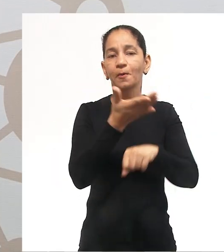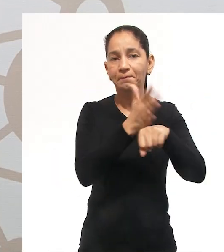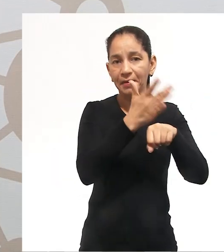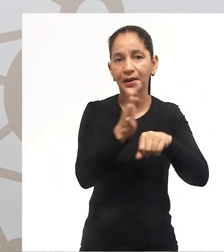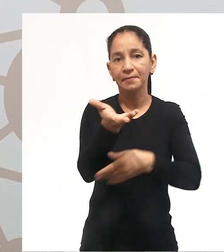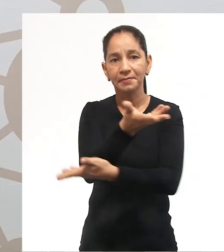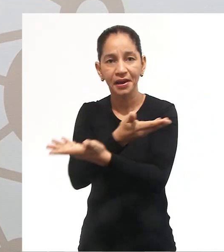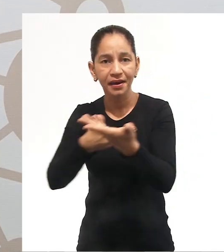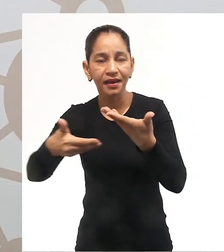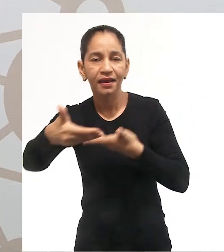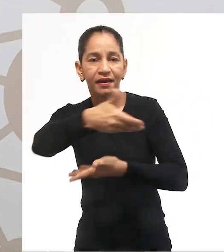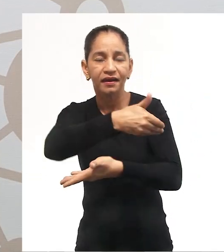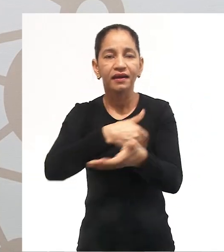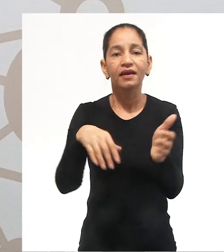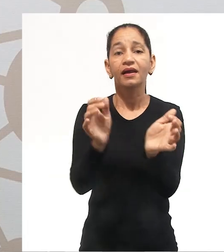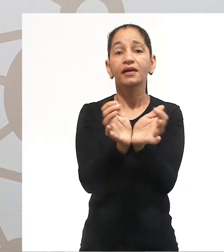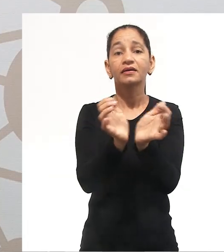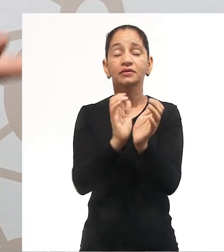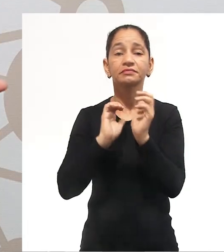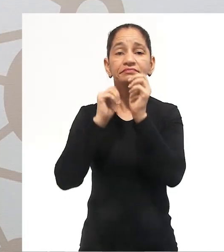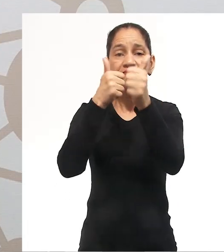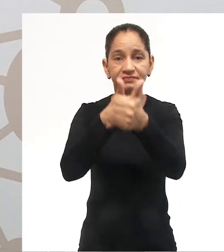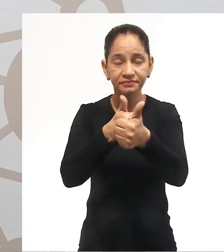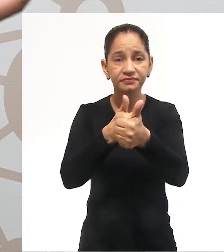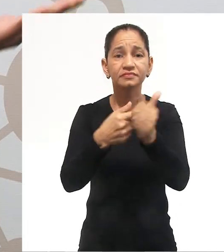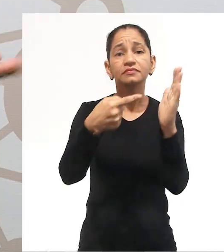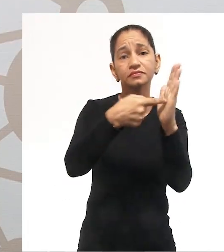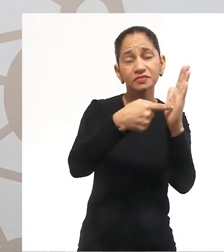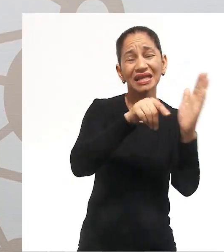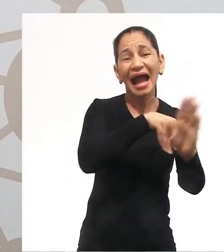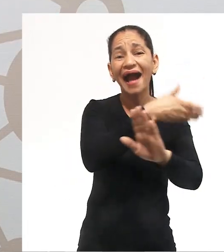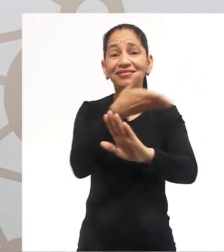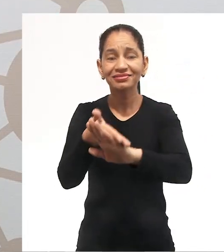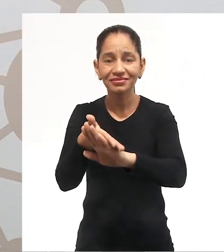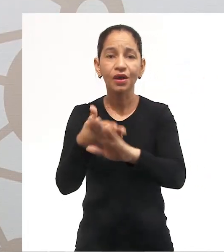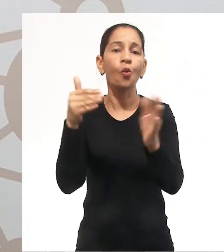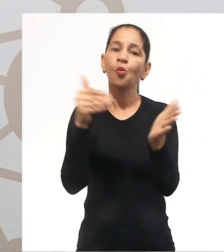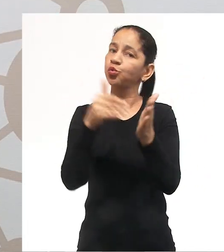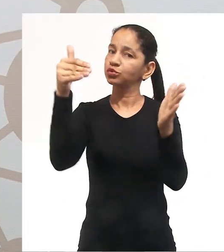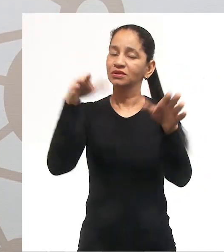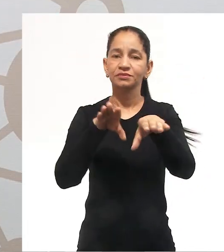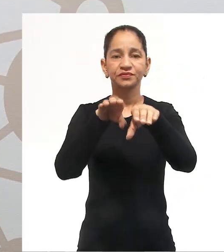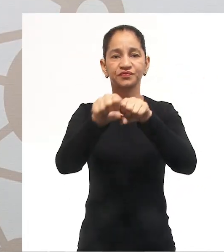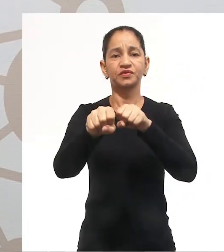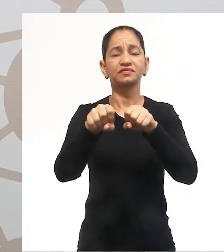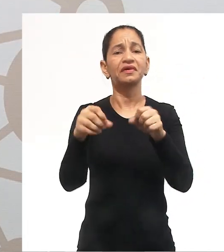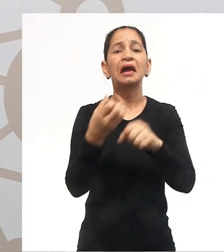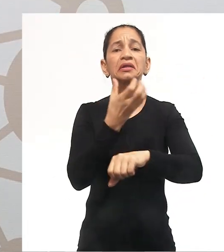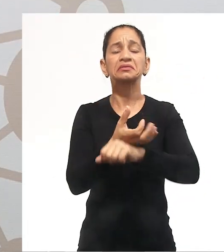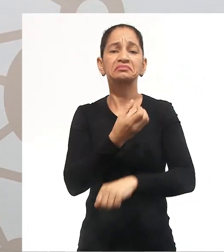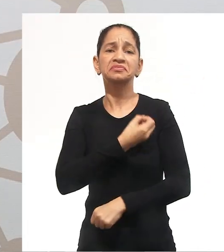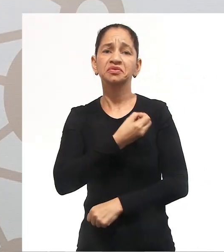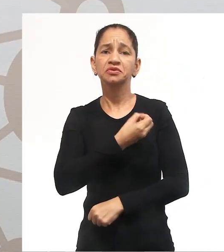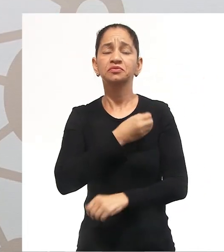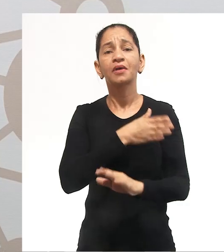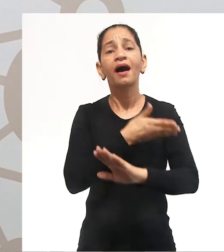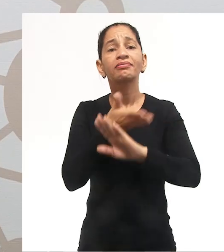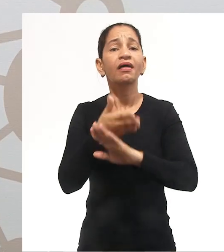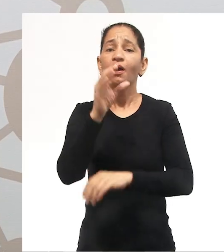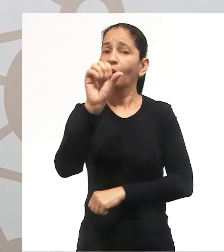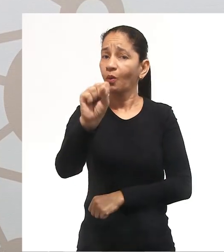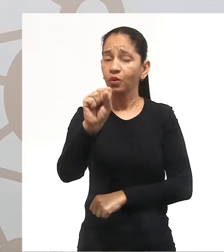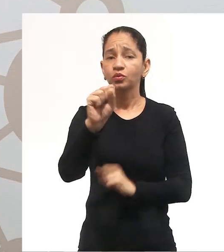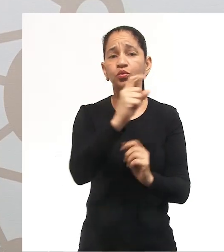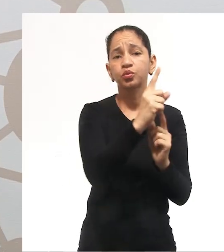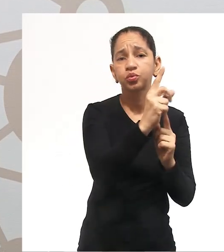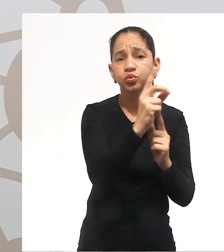falou de práticas colaborativas em grupo, que ela nos acompanha desde o primeiro até o último semestre. Ela só vai mudando a numeração de 1 a